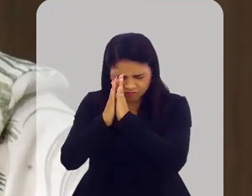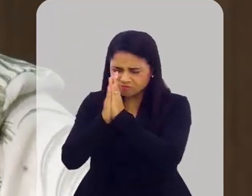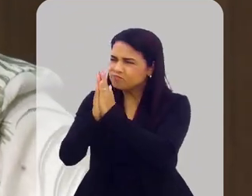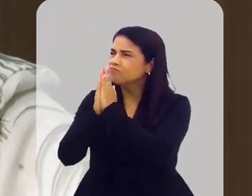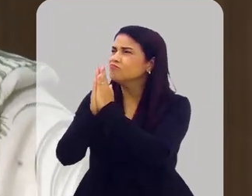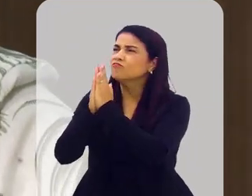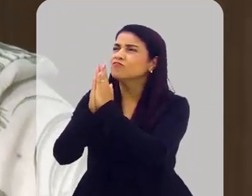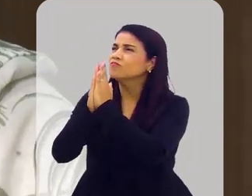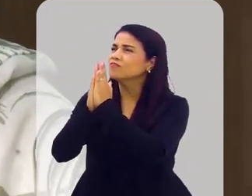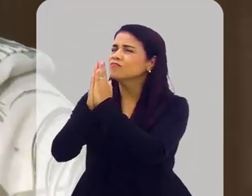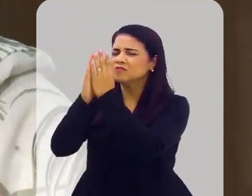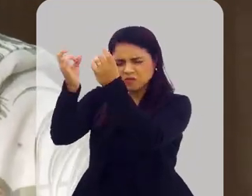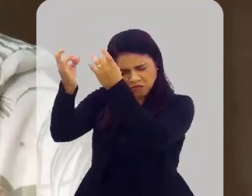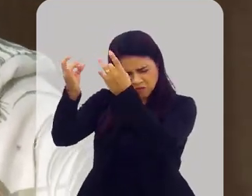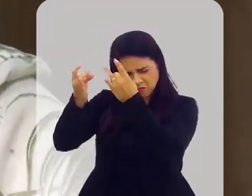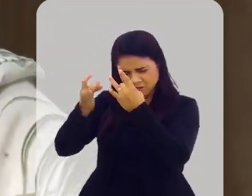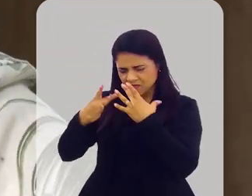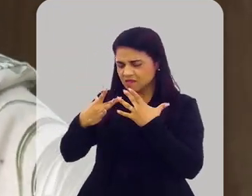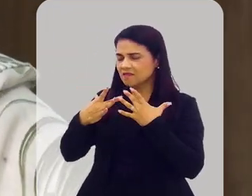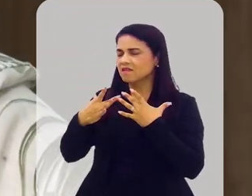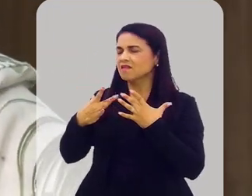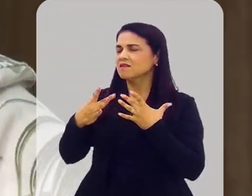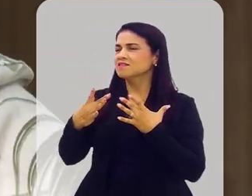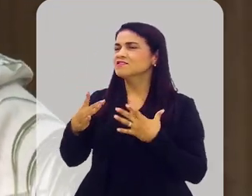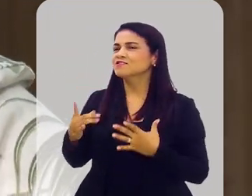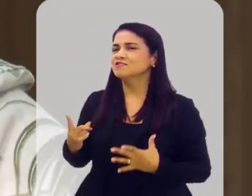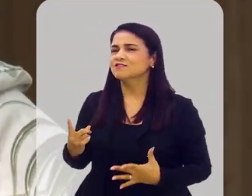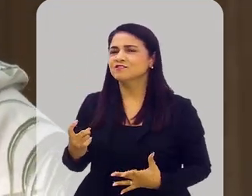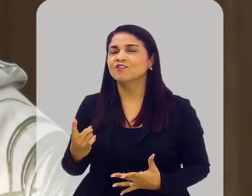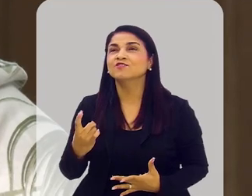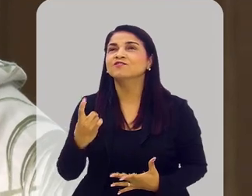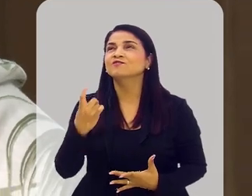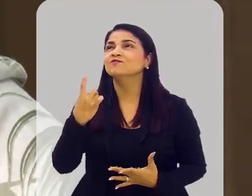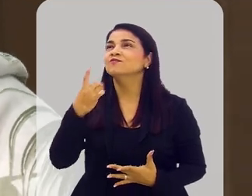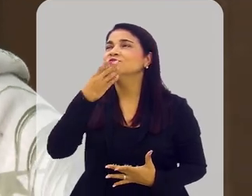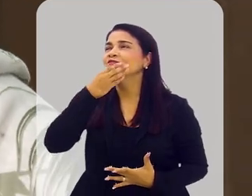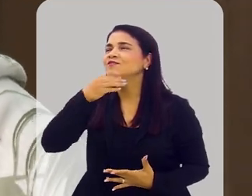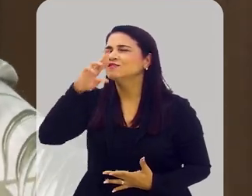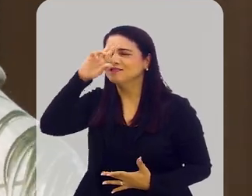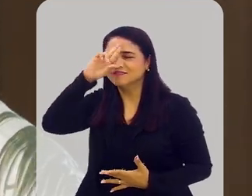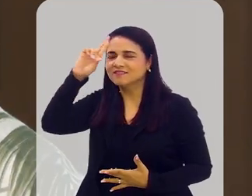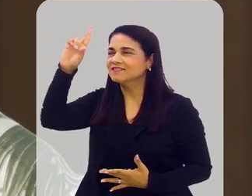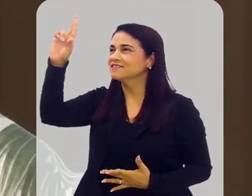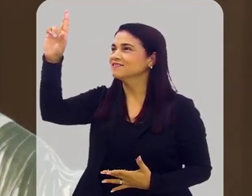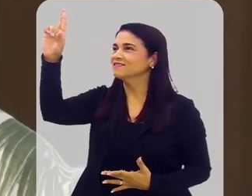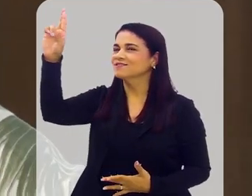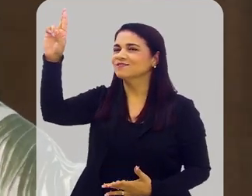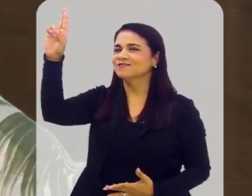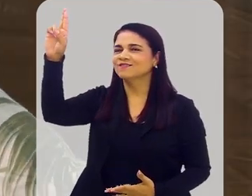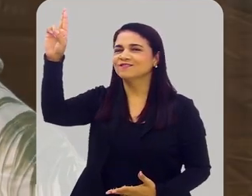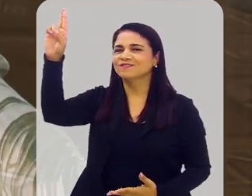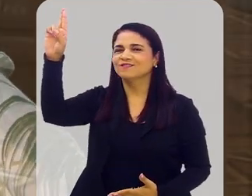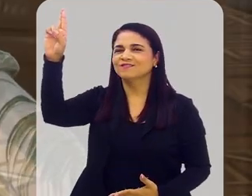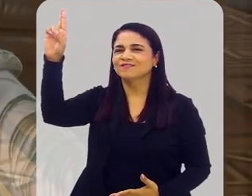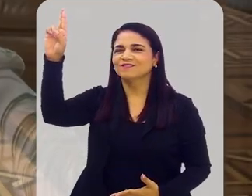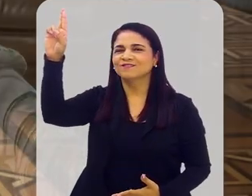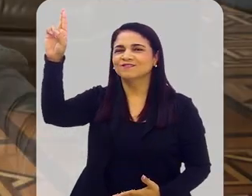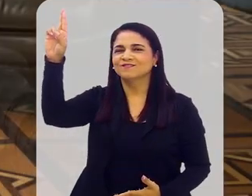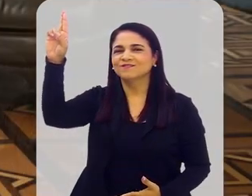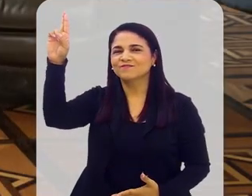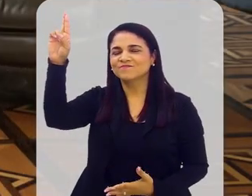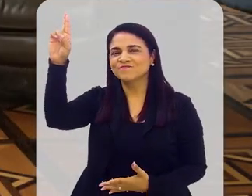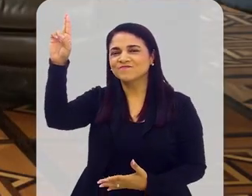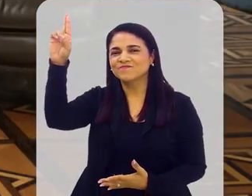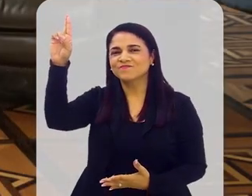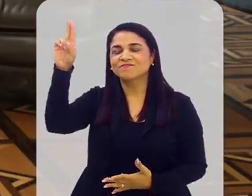grita, implora, não me deixes. Senhor. Meu